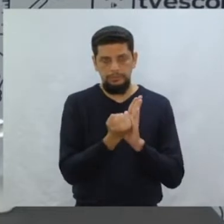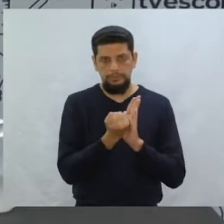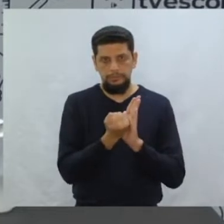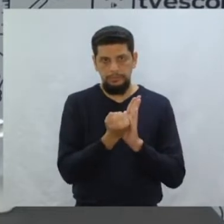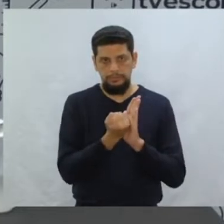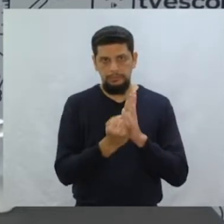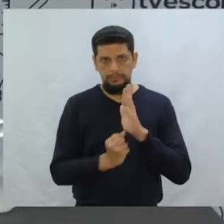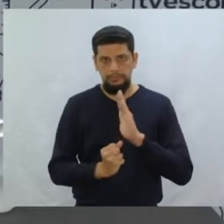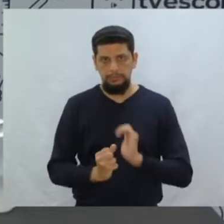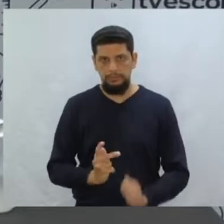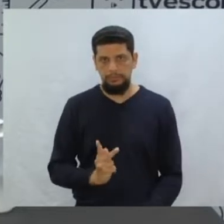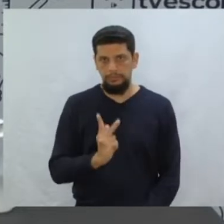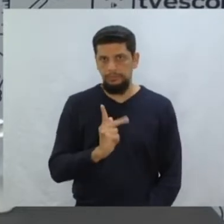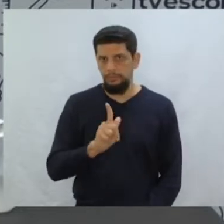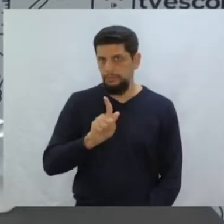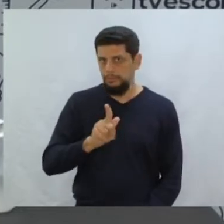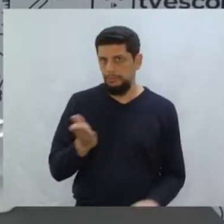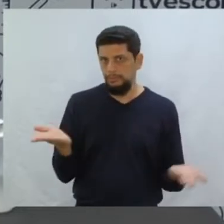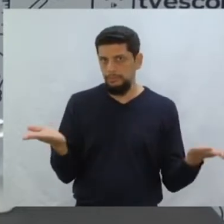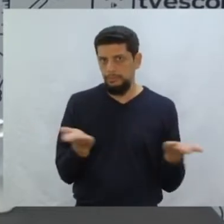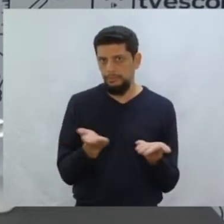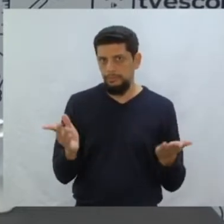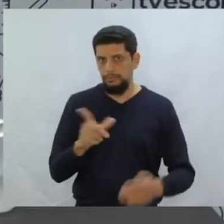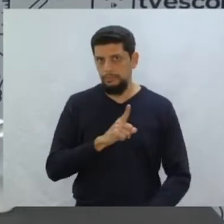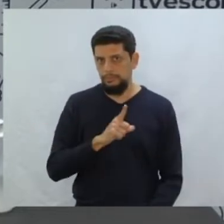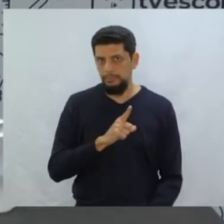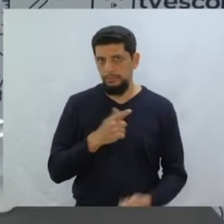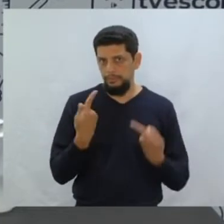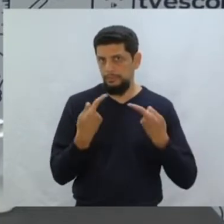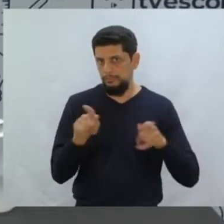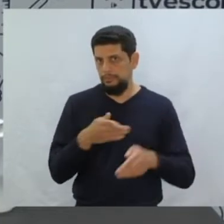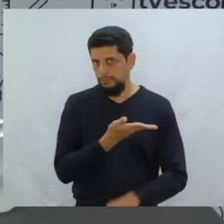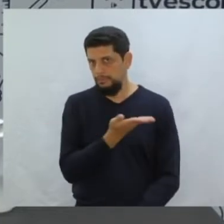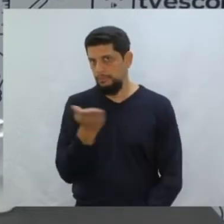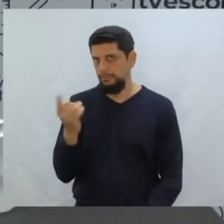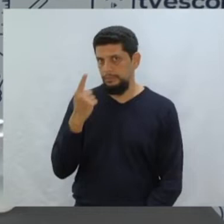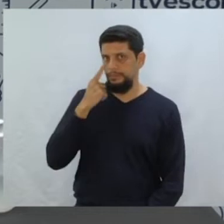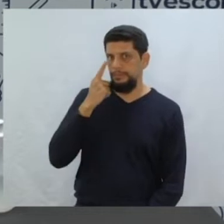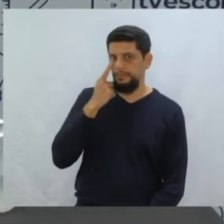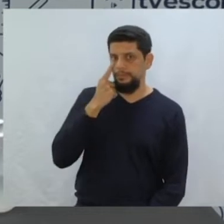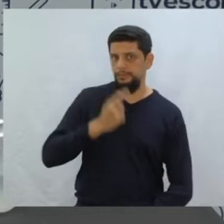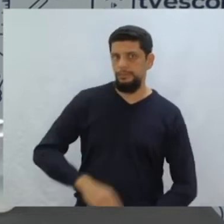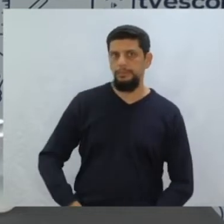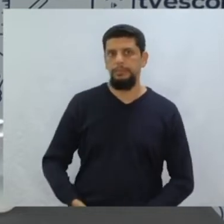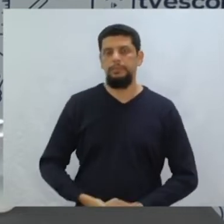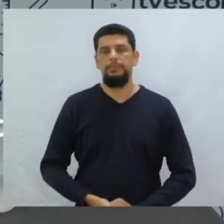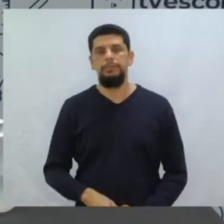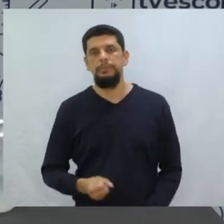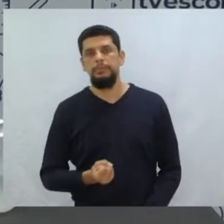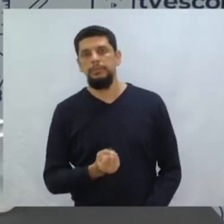símbolo KG, certo? E agora a gente vai ter um pequeno desafio. Olha só,